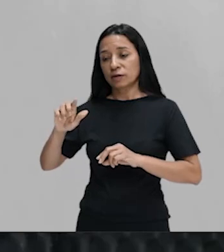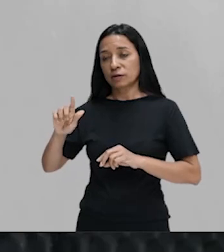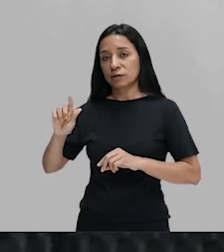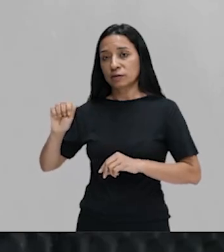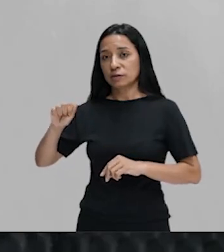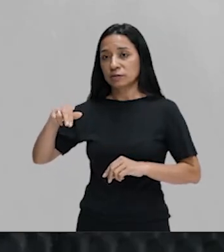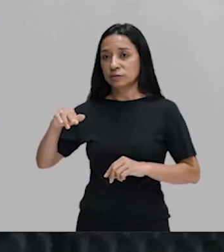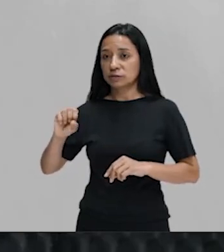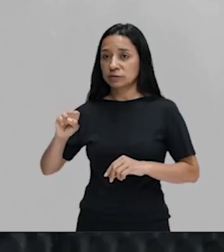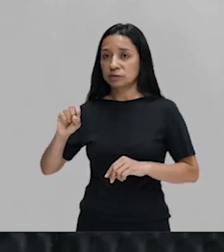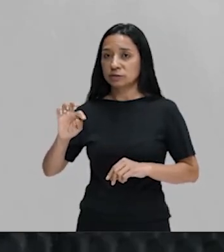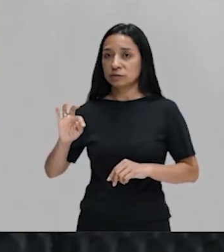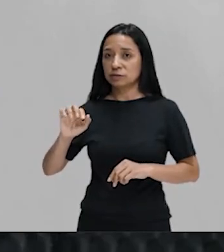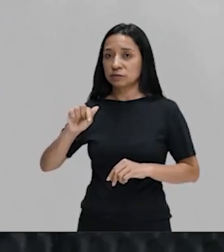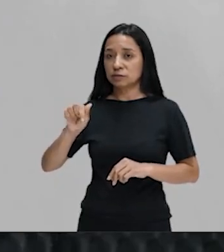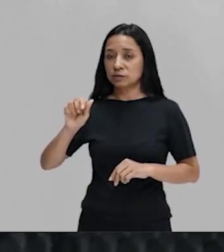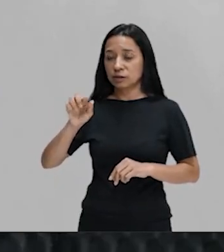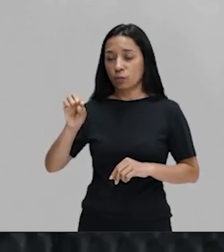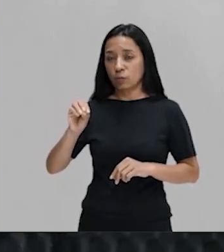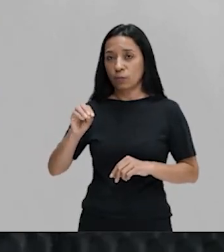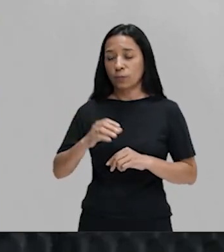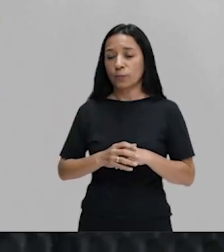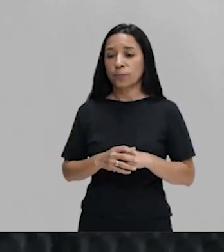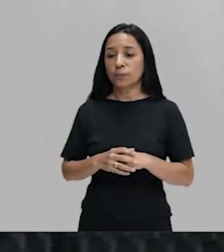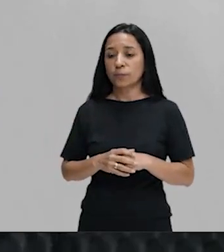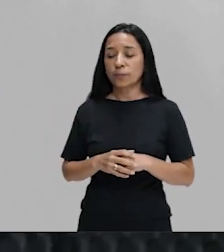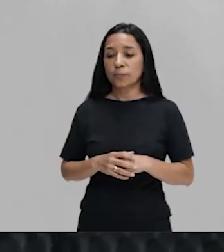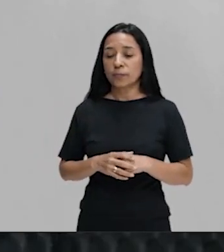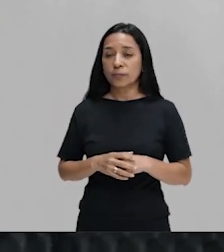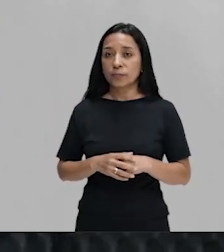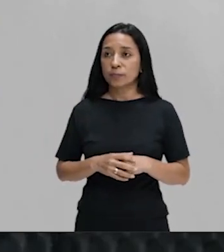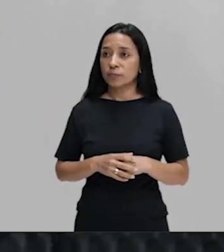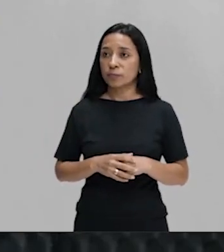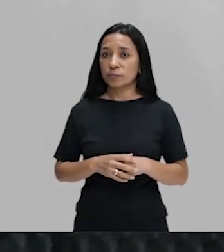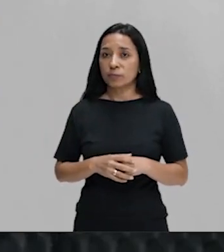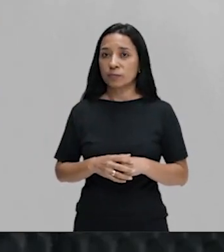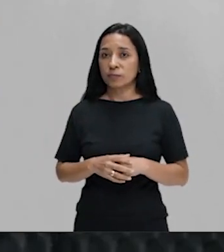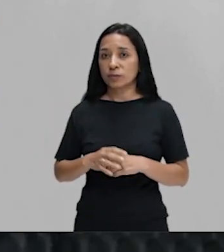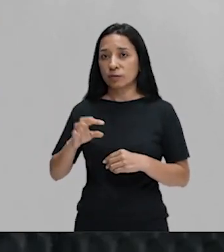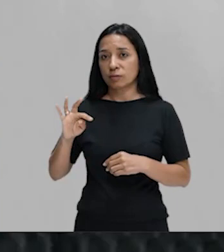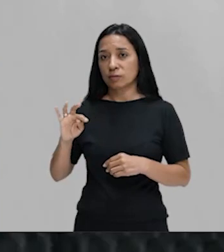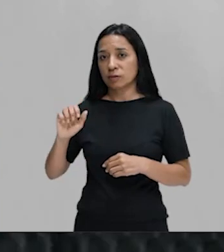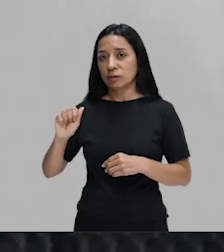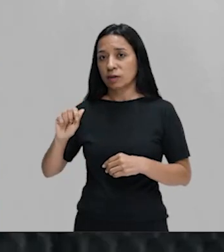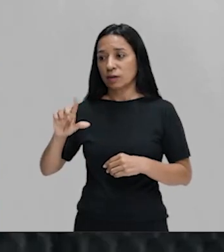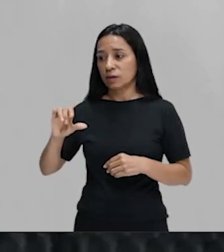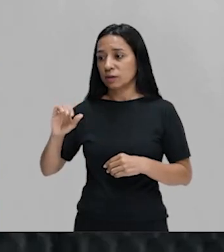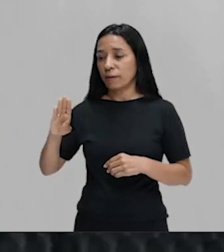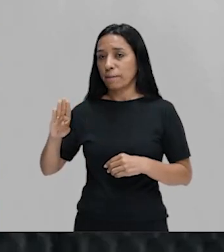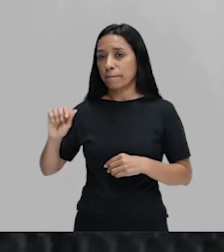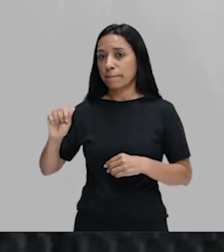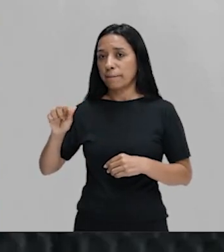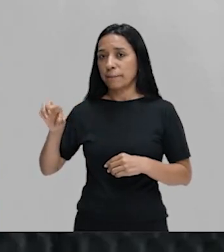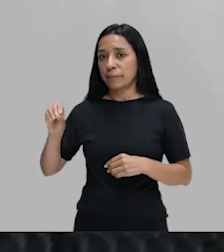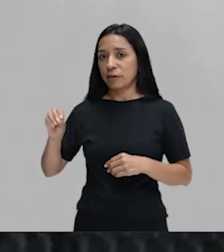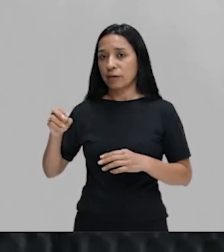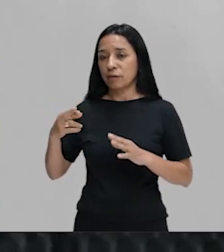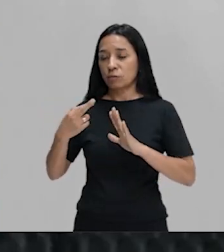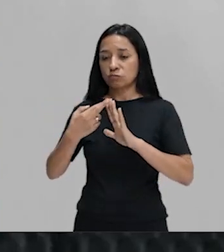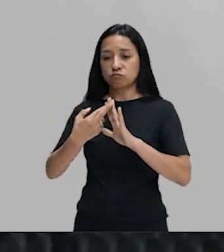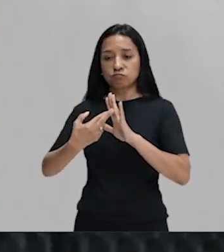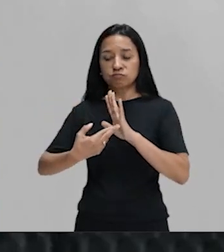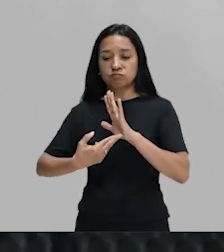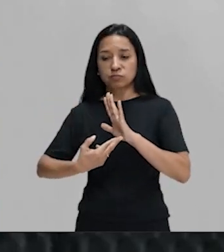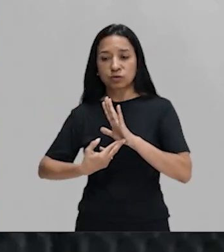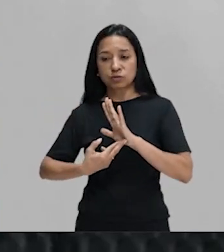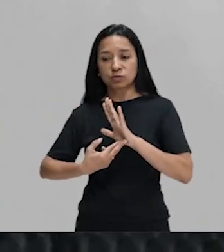Talibã, comandando atualmente, nesse momento, o Afeganistão. E o Talibã é um regime fundamentalista islâmico.